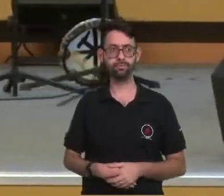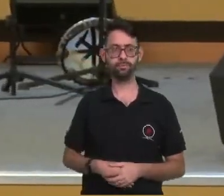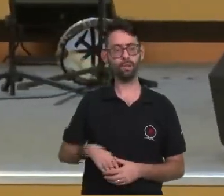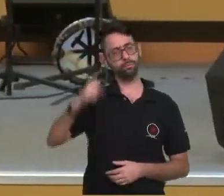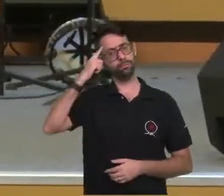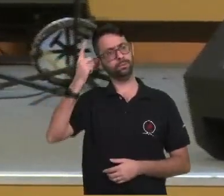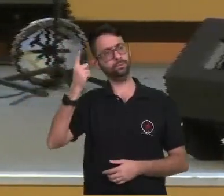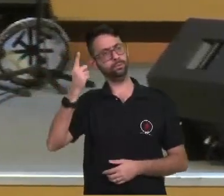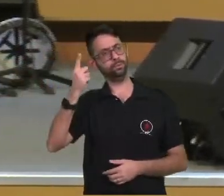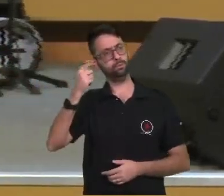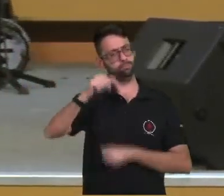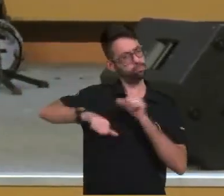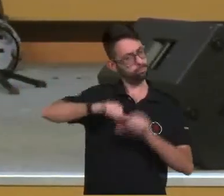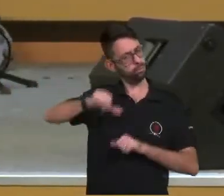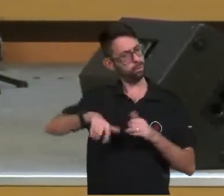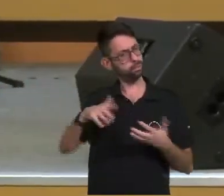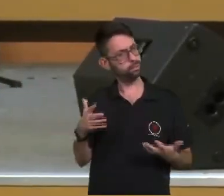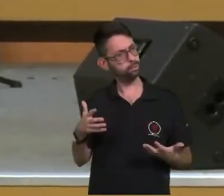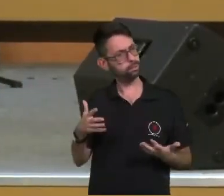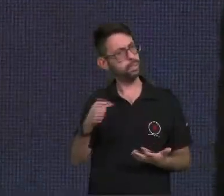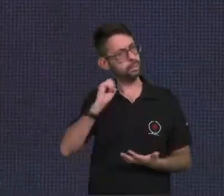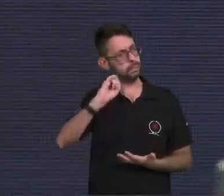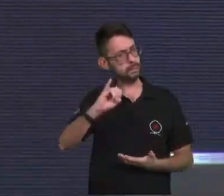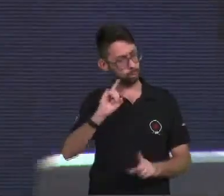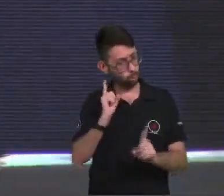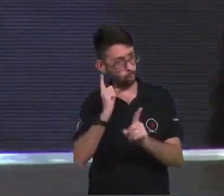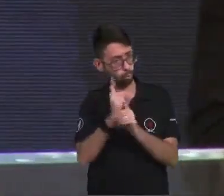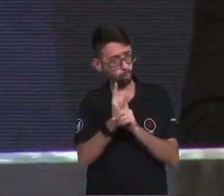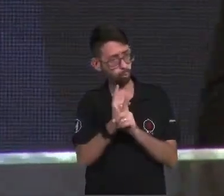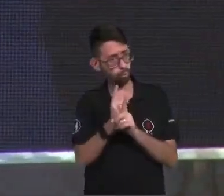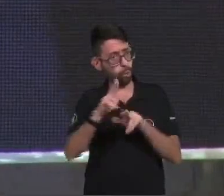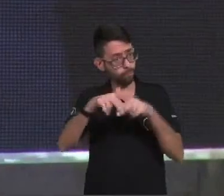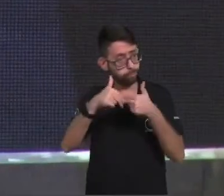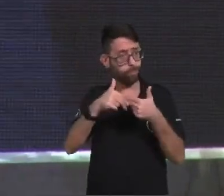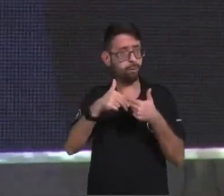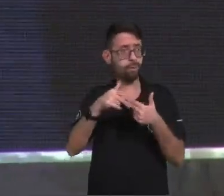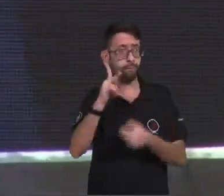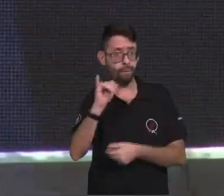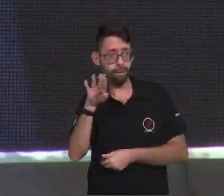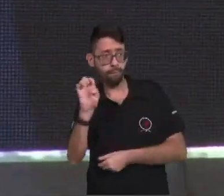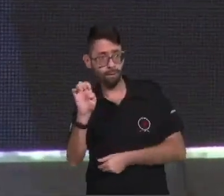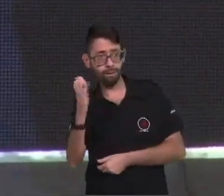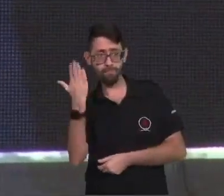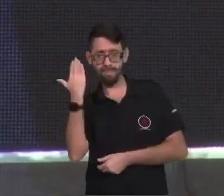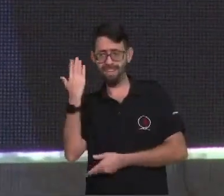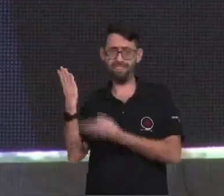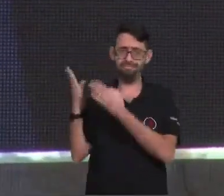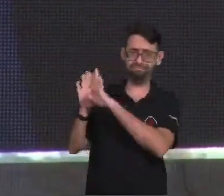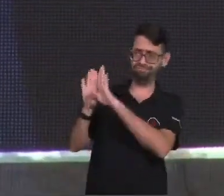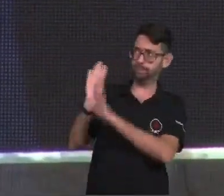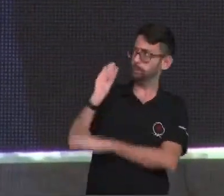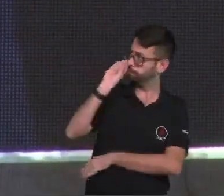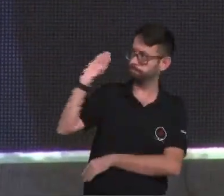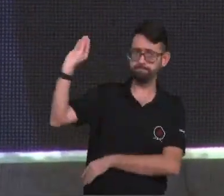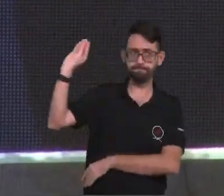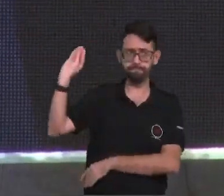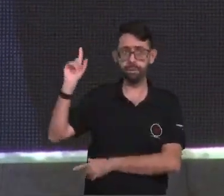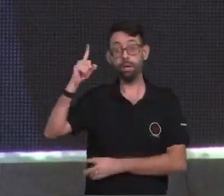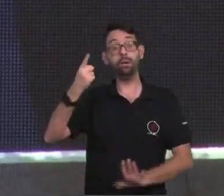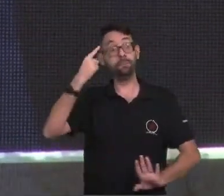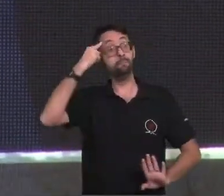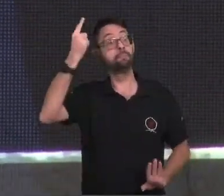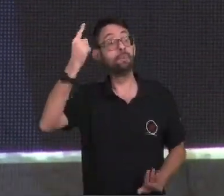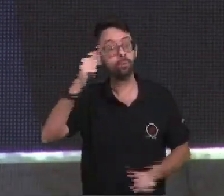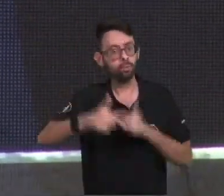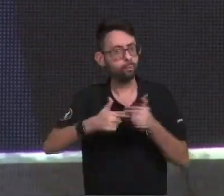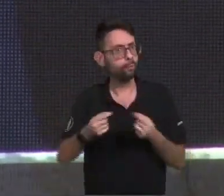mudar. Bom, se ele descobriu que o negócio está ruim porque alguém fechou a porta do templo, o que ele deve fazer? Me ajuda